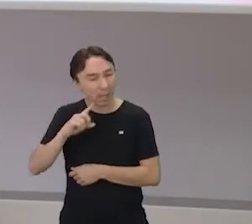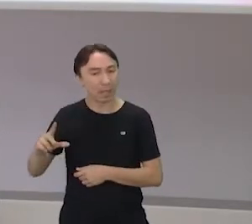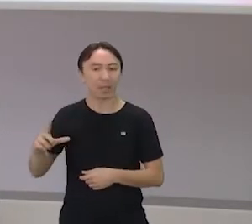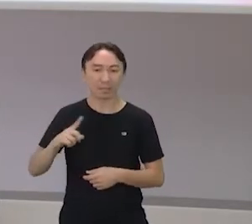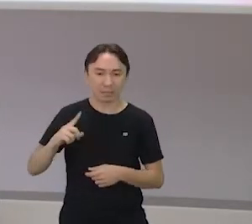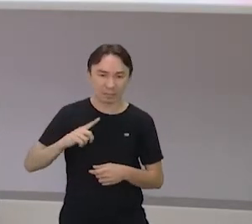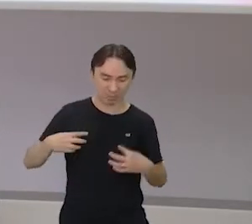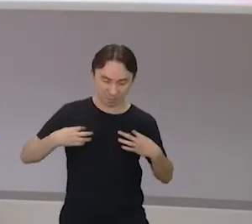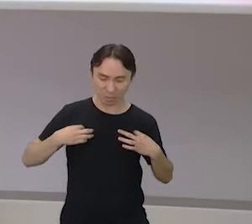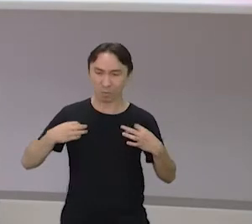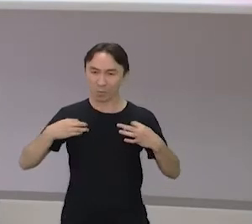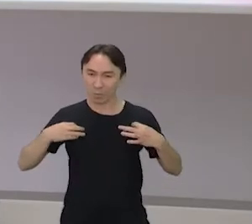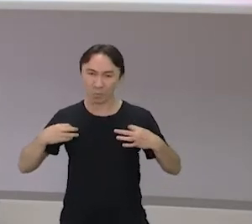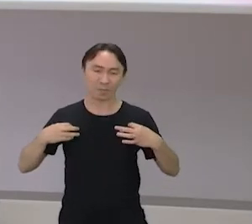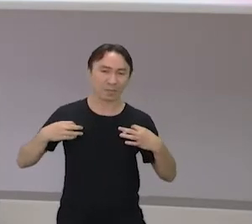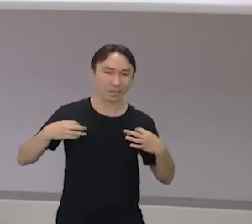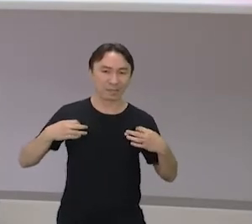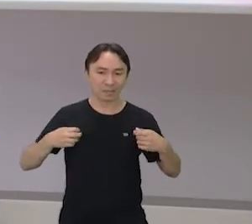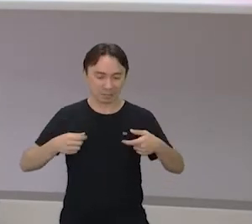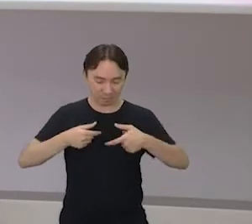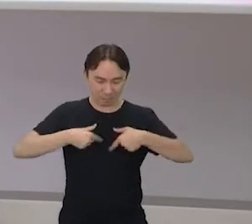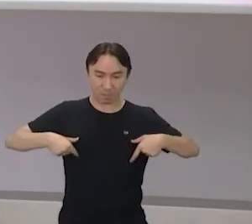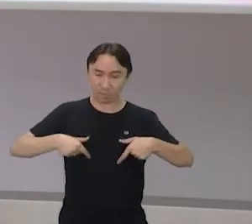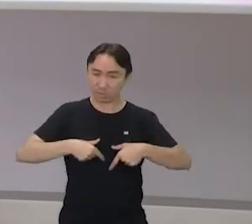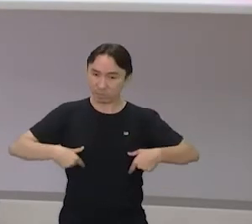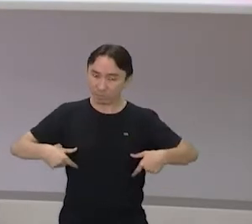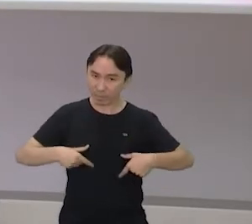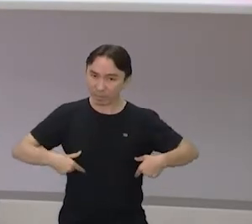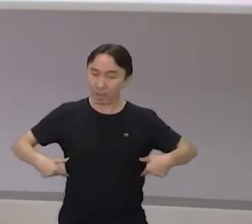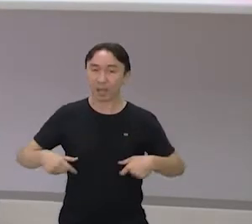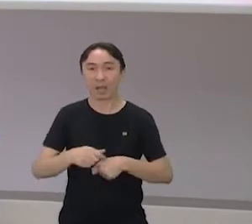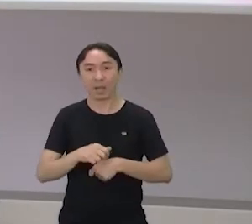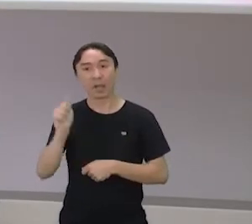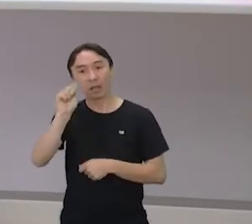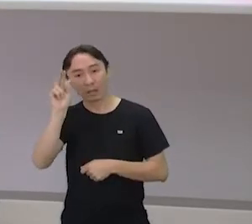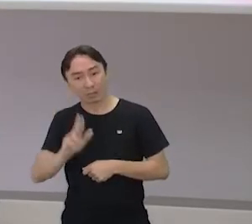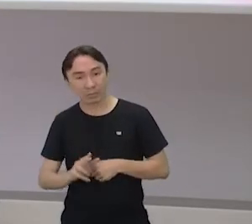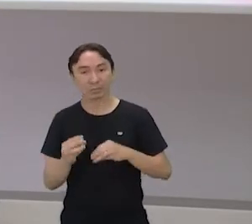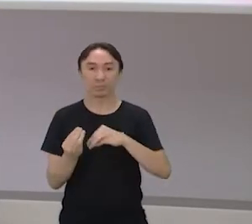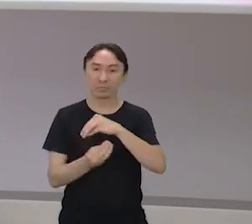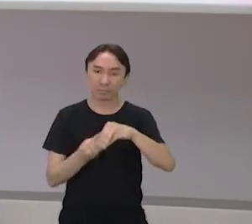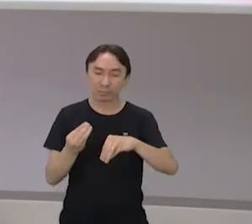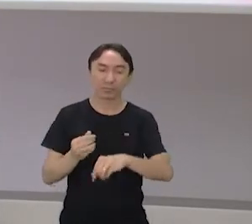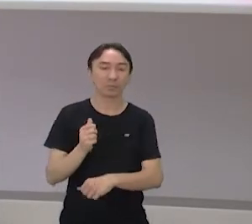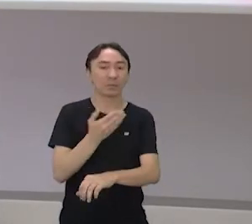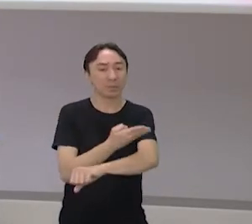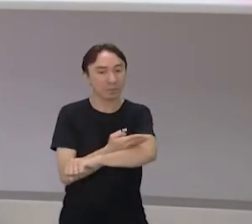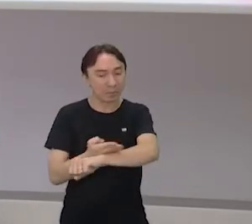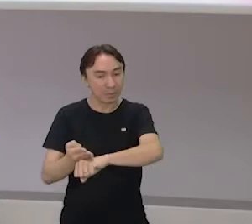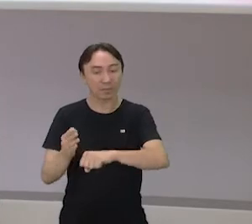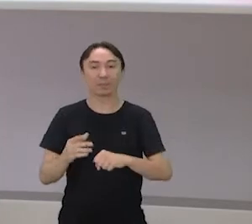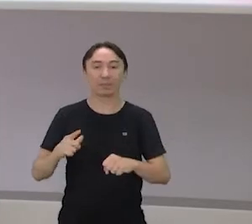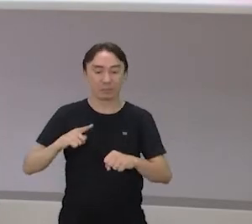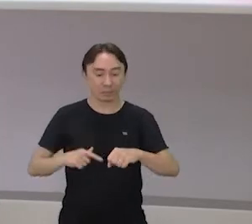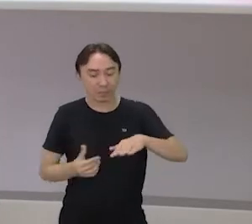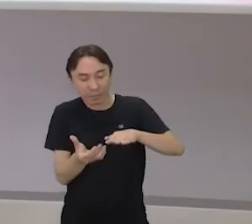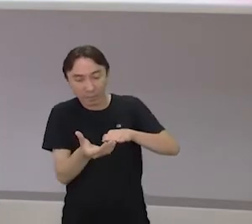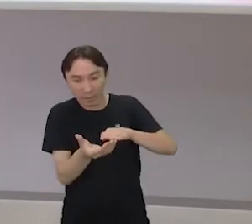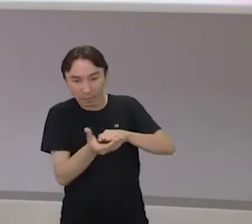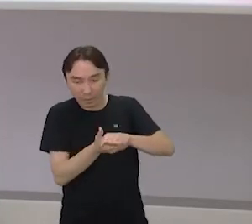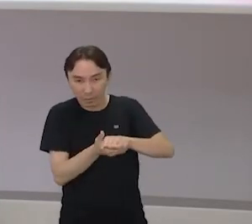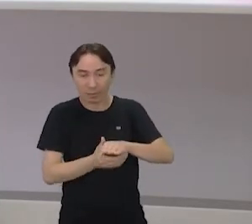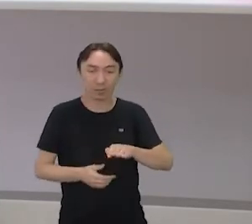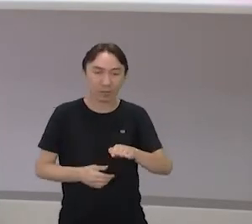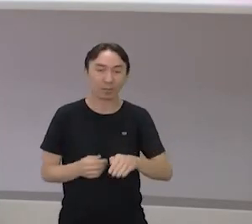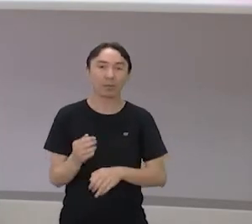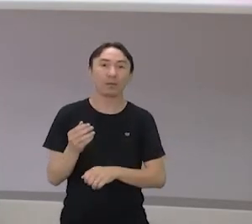meia manga com listras na horizontal azul e branca, calça jeans, tênis branco. Hoje não